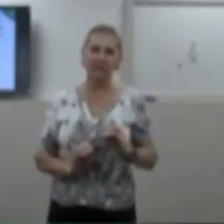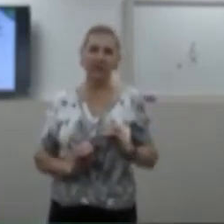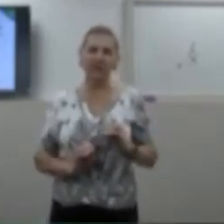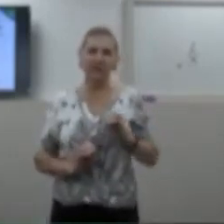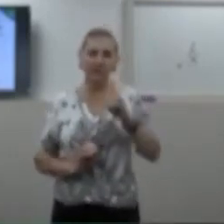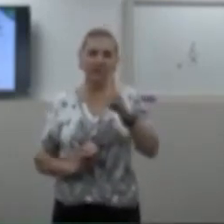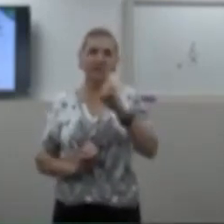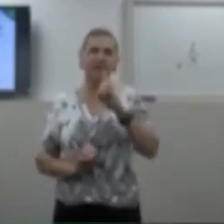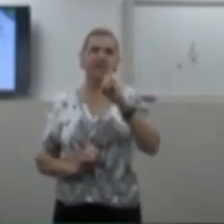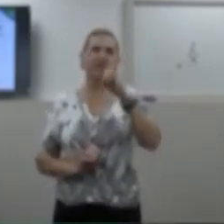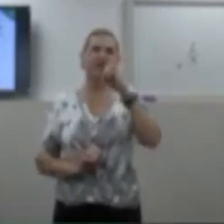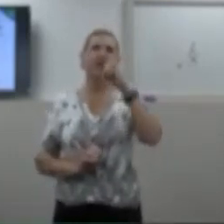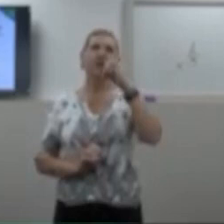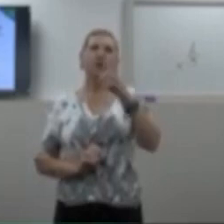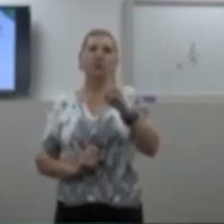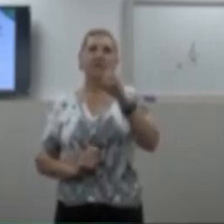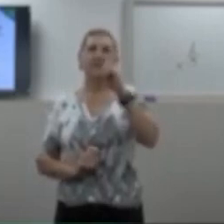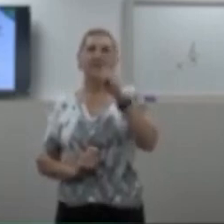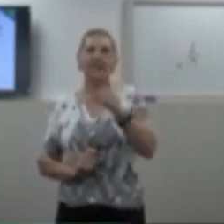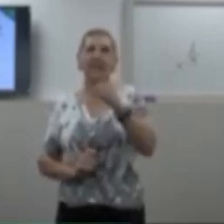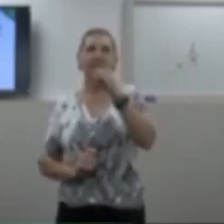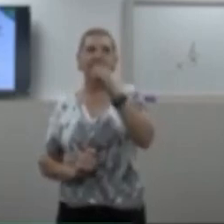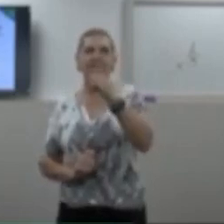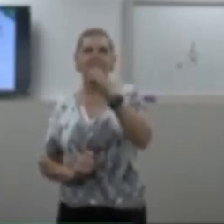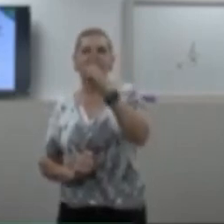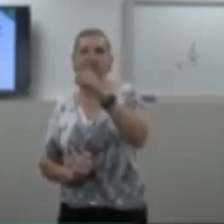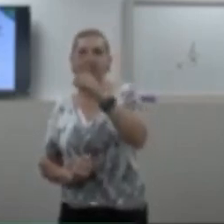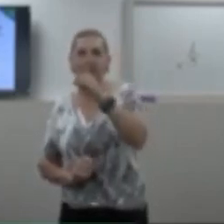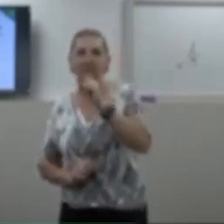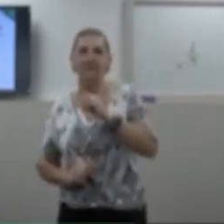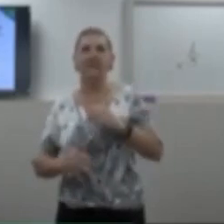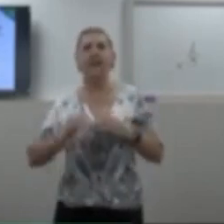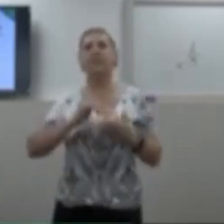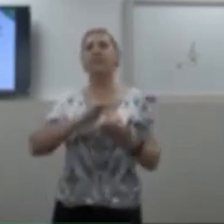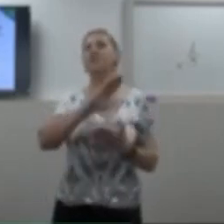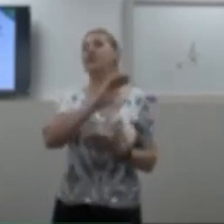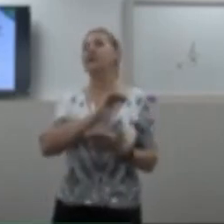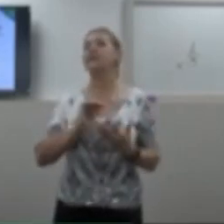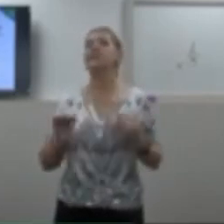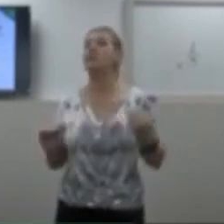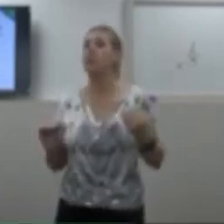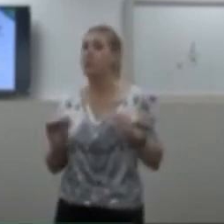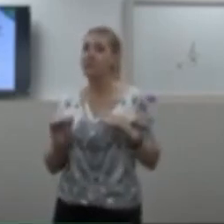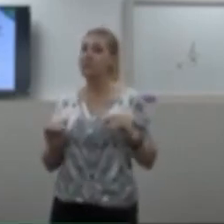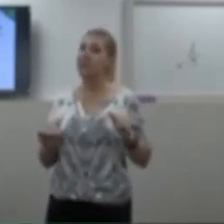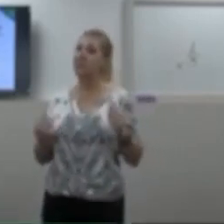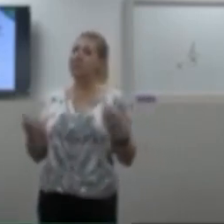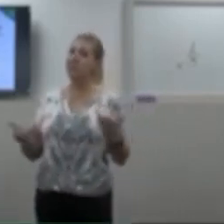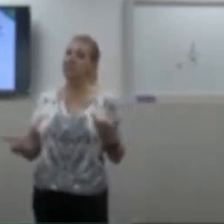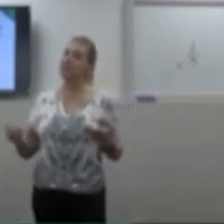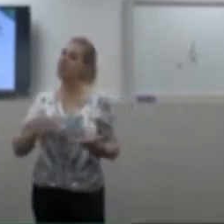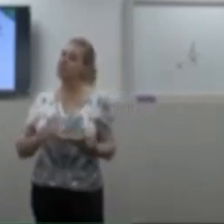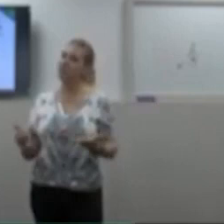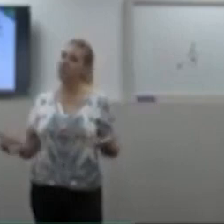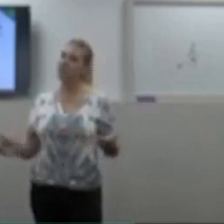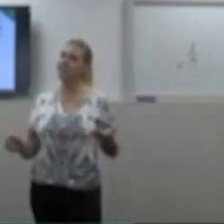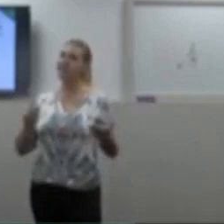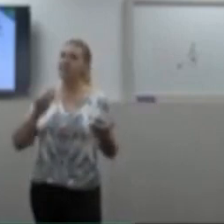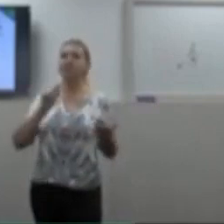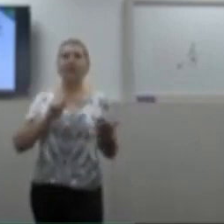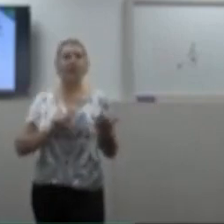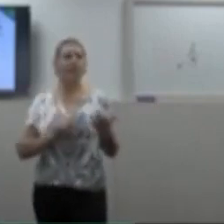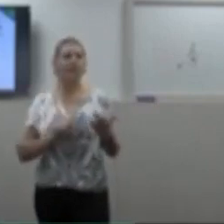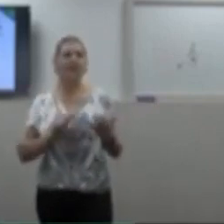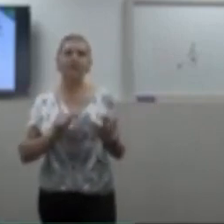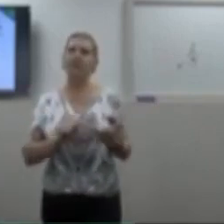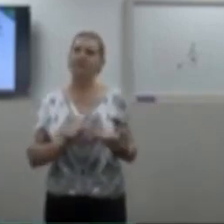coisa que você pode saber. Dúzia, centena, quinzena e trimestre. E a professora acrescentou algumas palavrinhas que você não conhece, vai